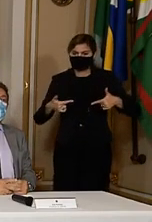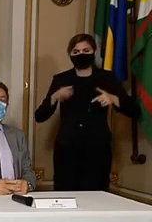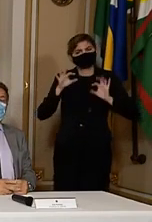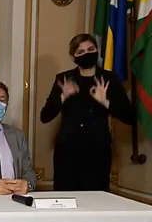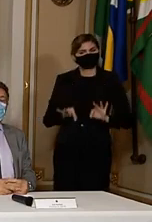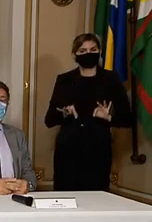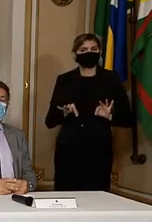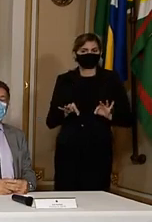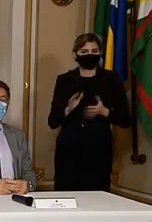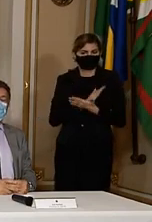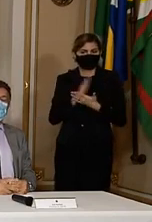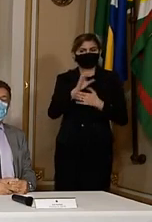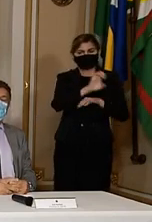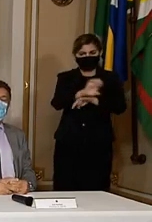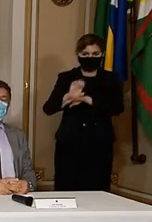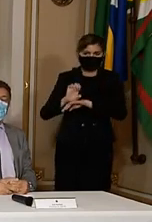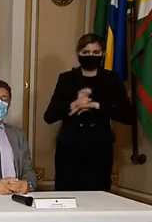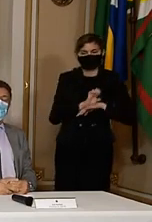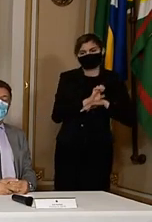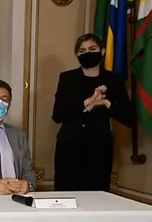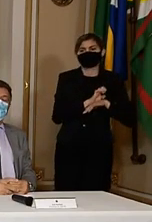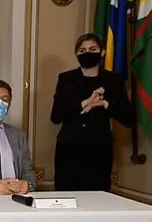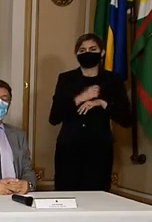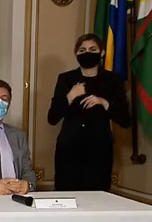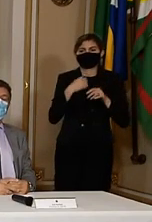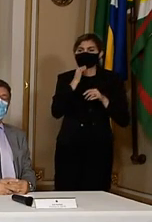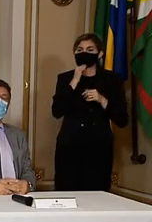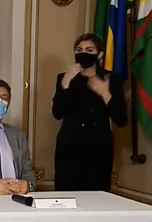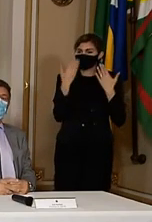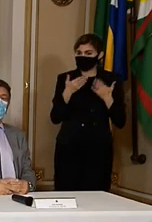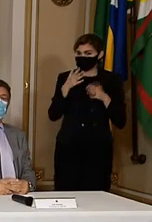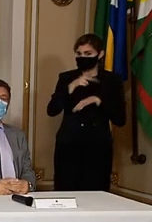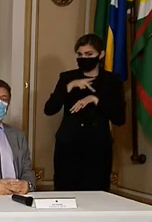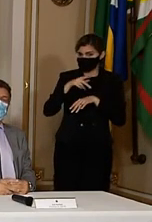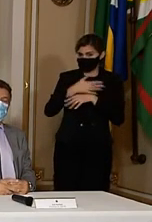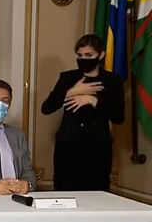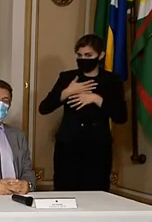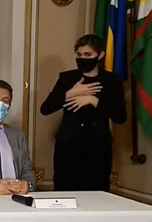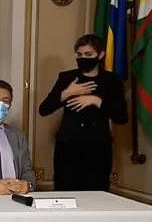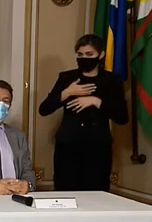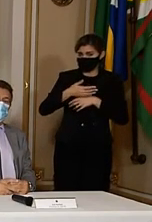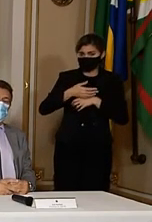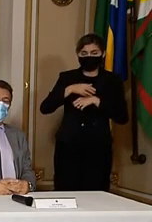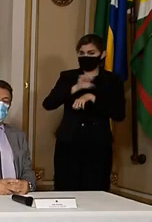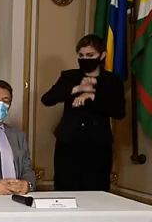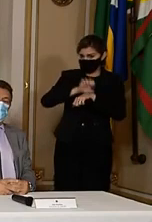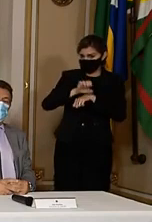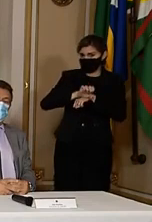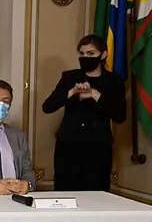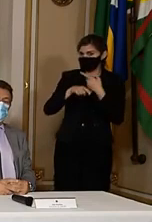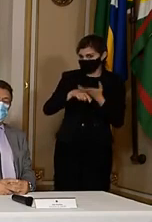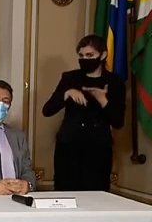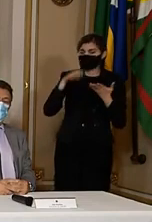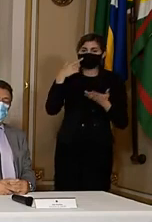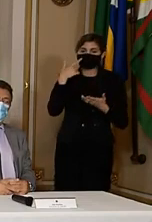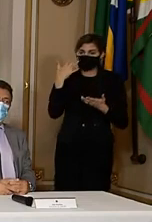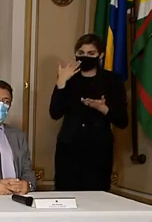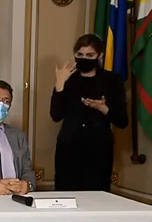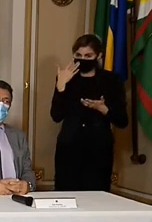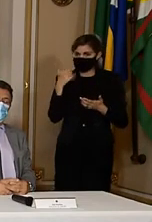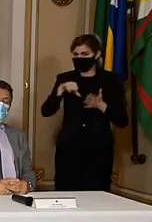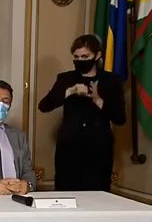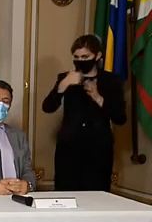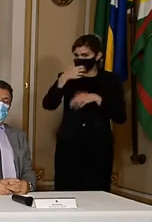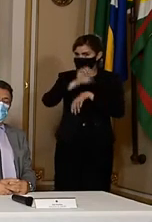já deram certo em alguns estados nós temos um exemplo do Ceará que é o os primeiros estados a implantar esse